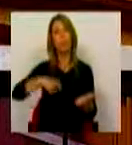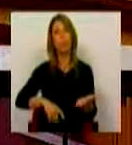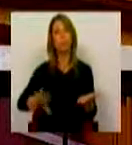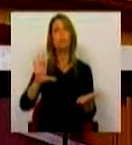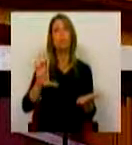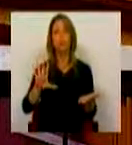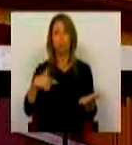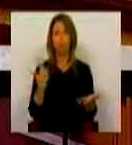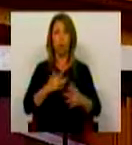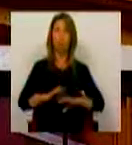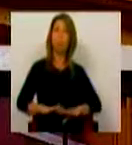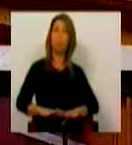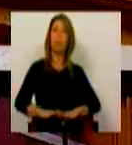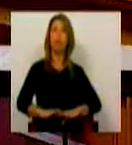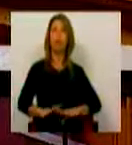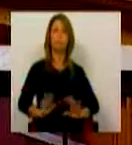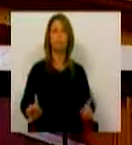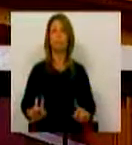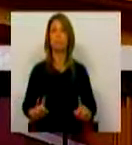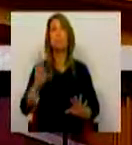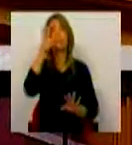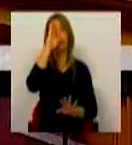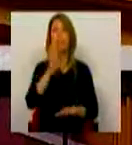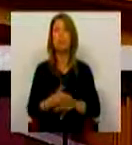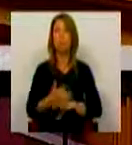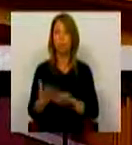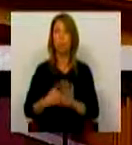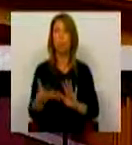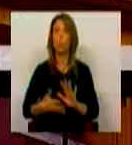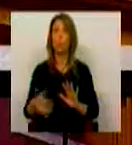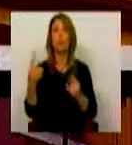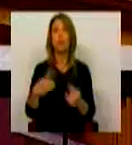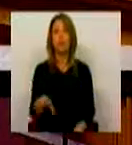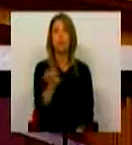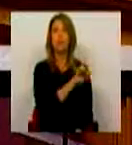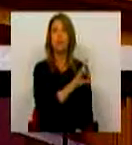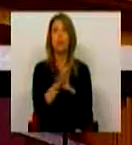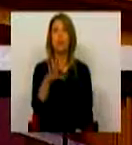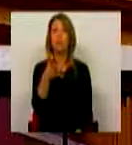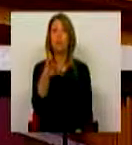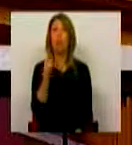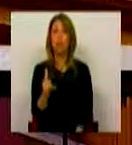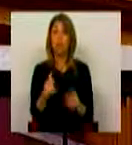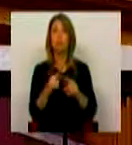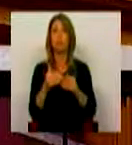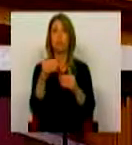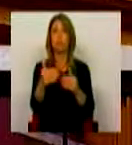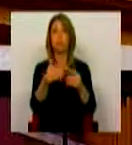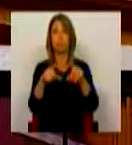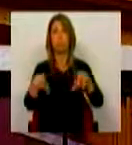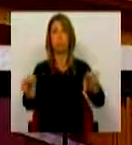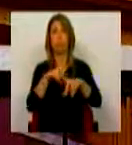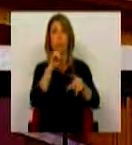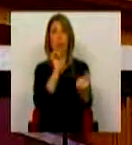mas não ficámos parados. Sabemos que é um setor complexo, um setor que tem mais de 612 frentes de atendimento por todo o